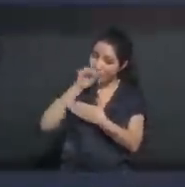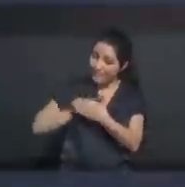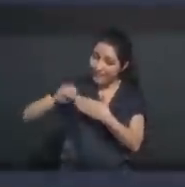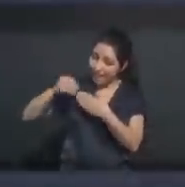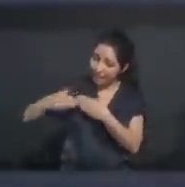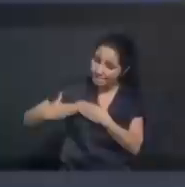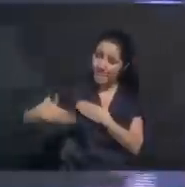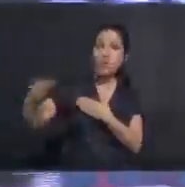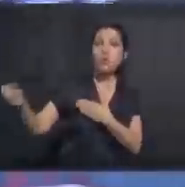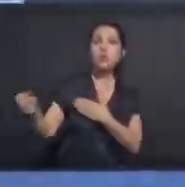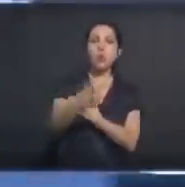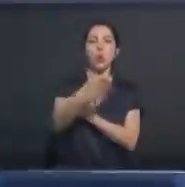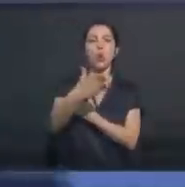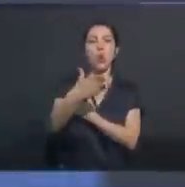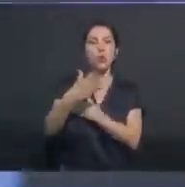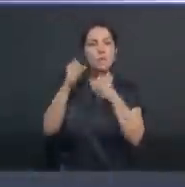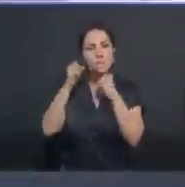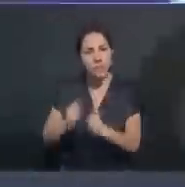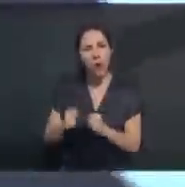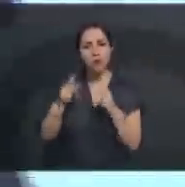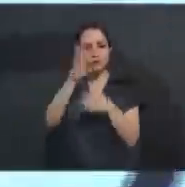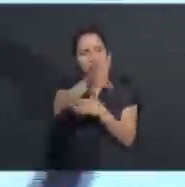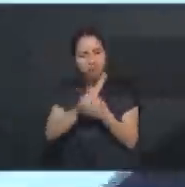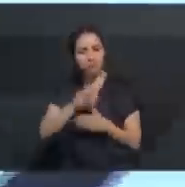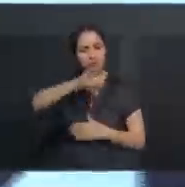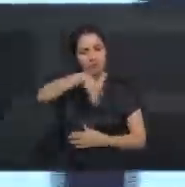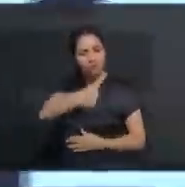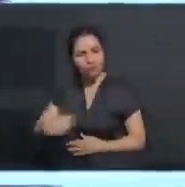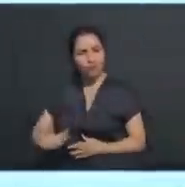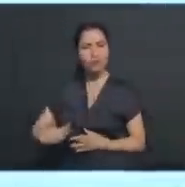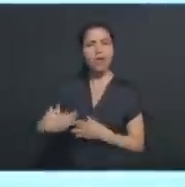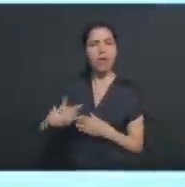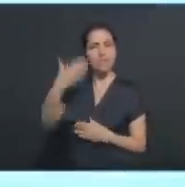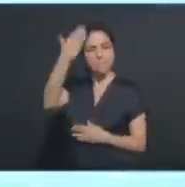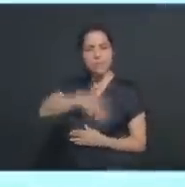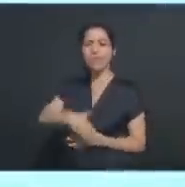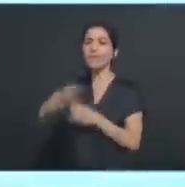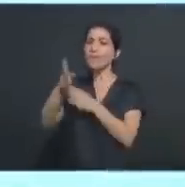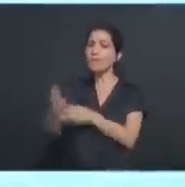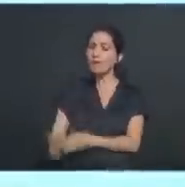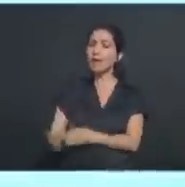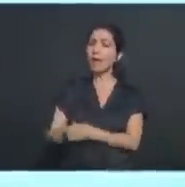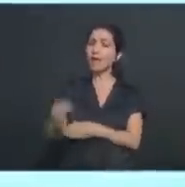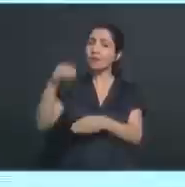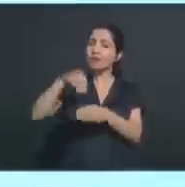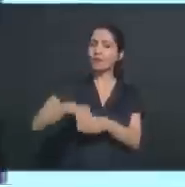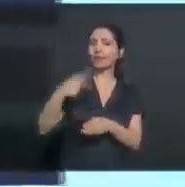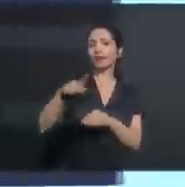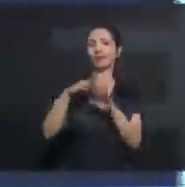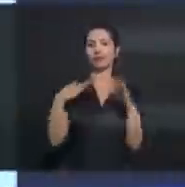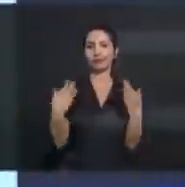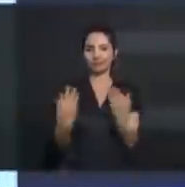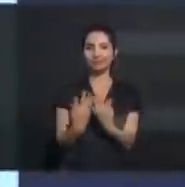sua geração. E você vai ser o José da sua família e vai redefinir fidelidade dentro da sua